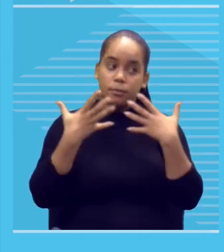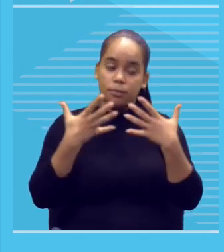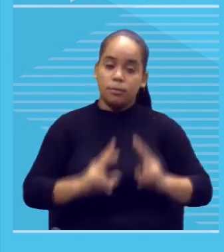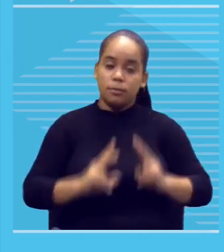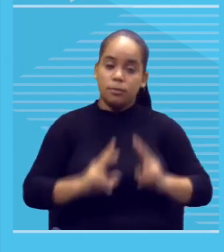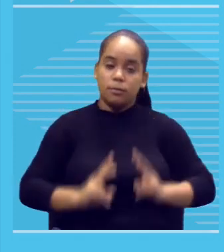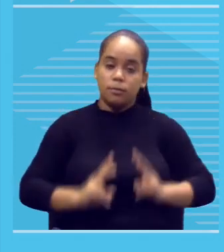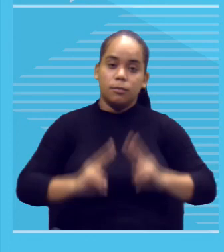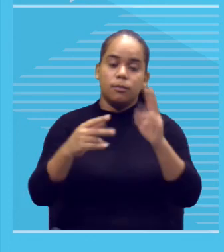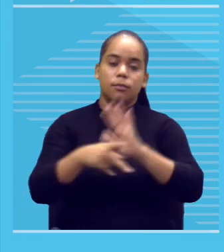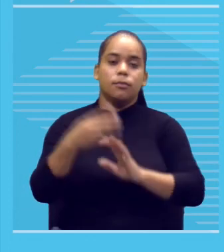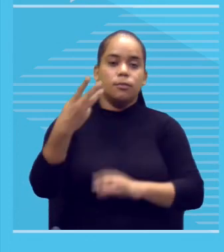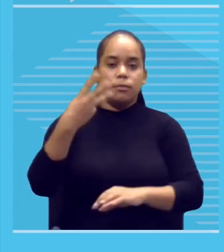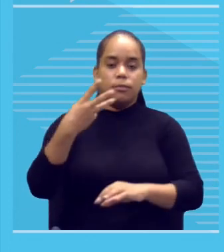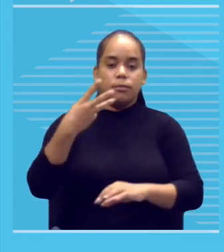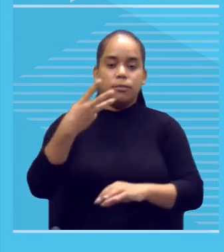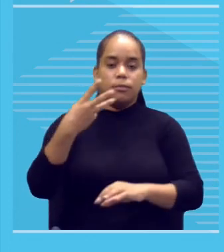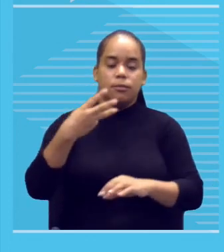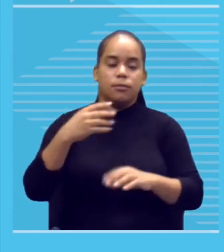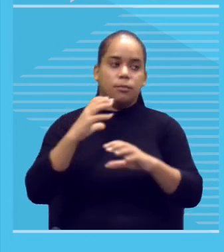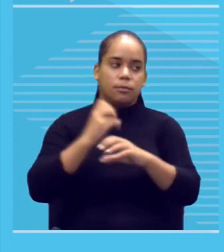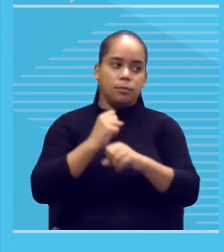o valor da terceira parcela